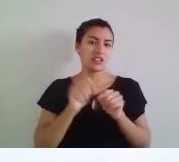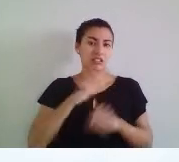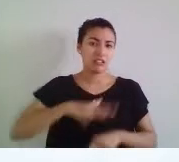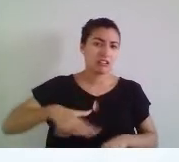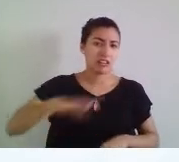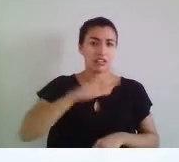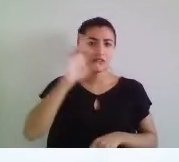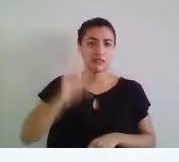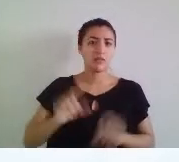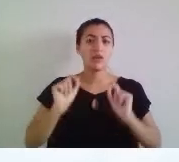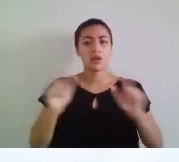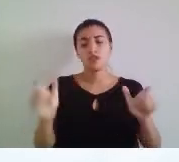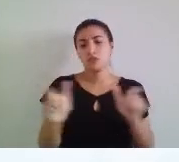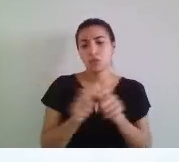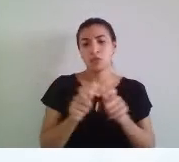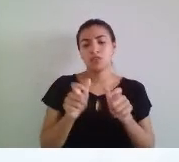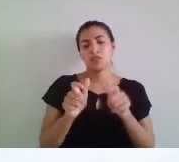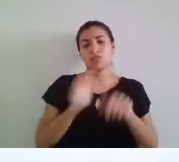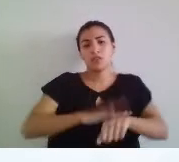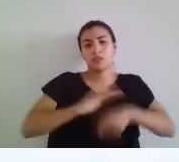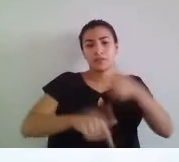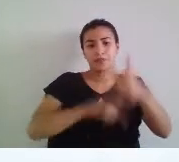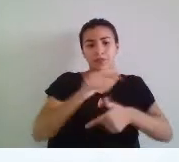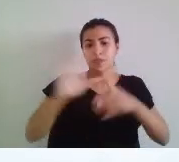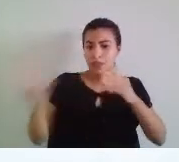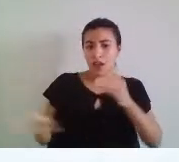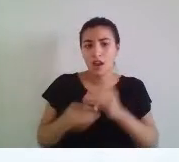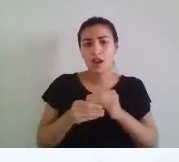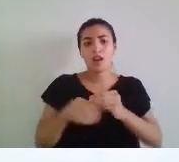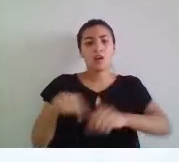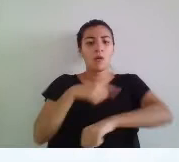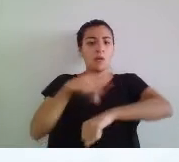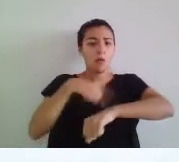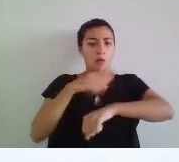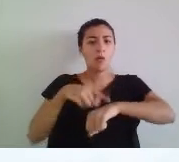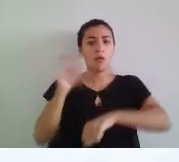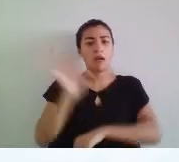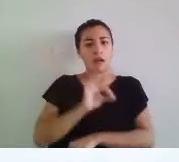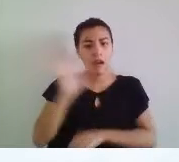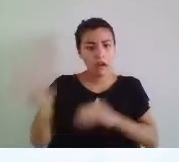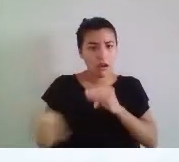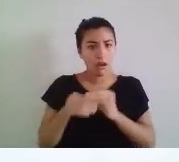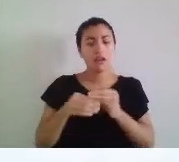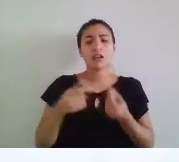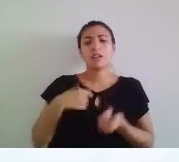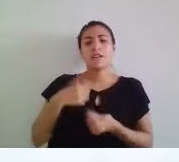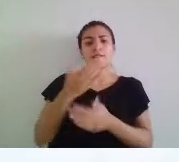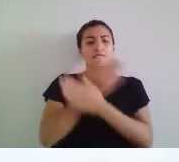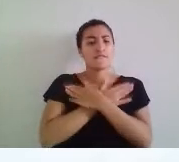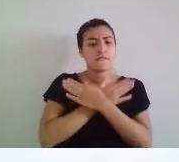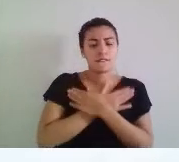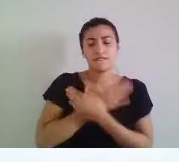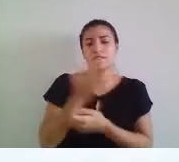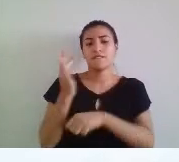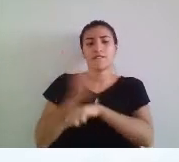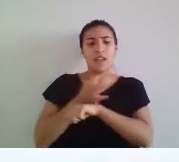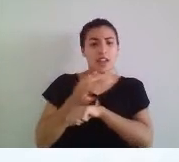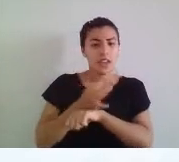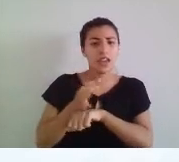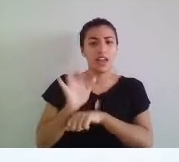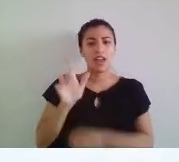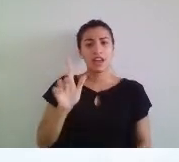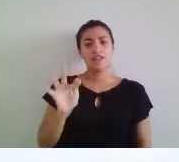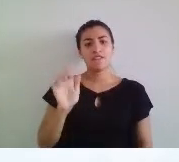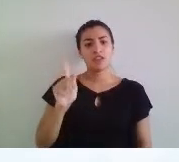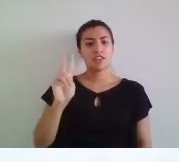limitação à jornada de trabalho, adicional de horas extras, férias, 13º, FGTS, todos esses direitos que a gente conhece,